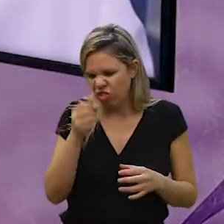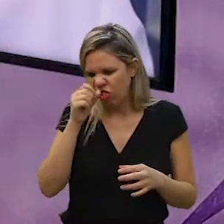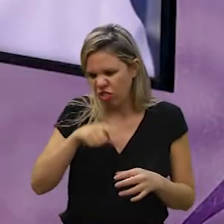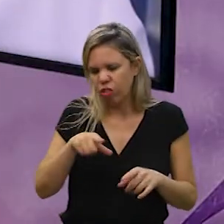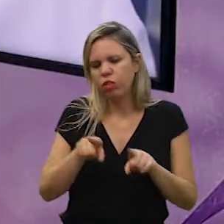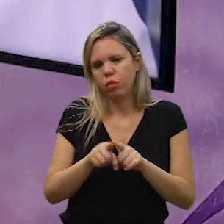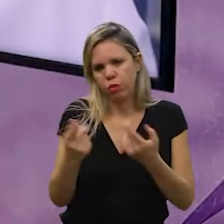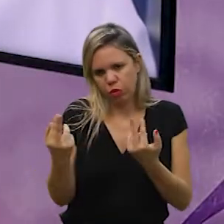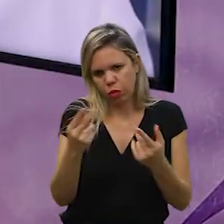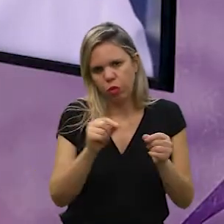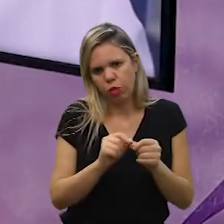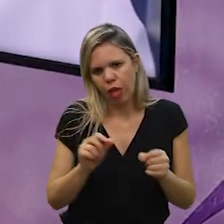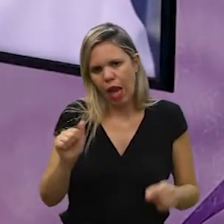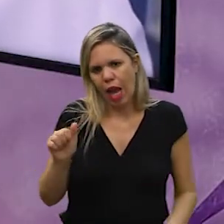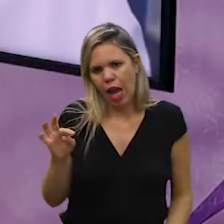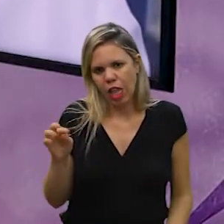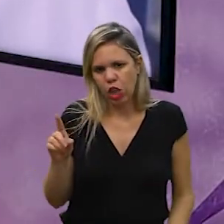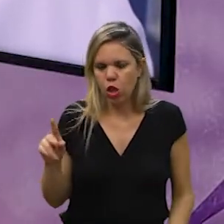isso?